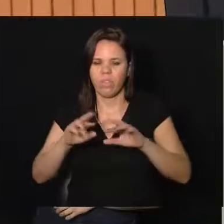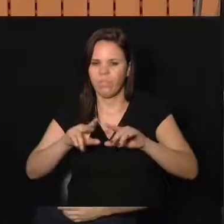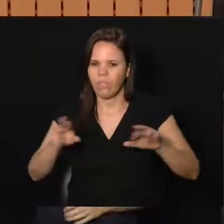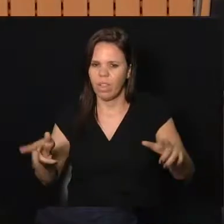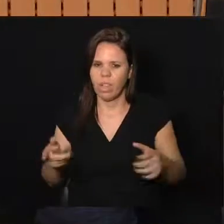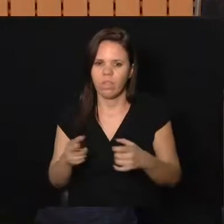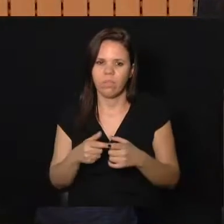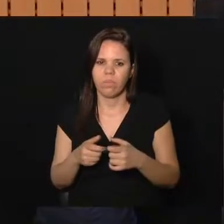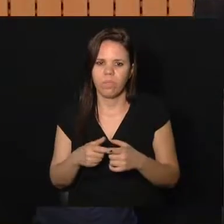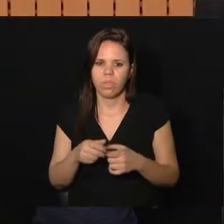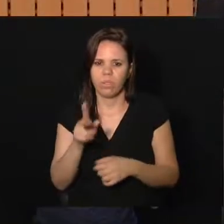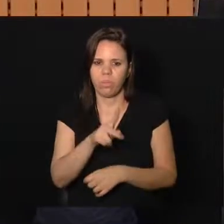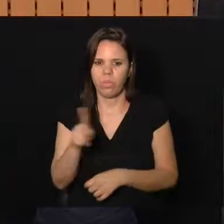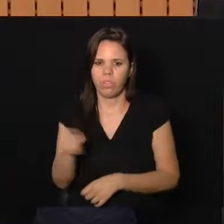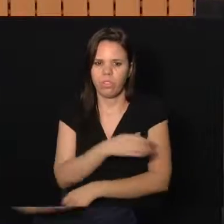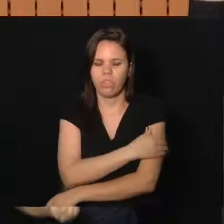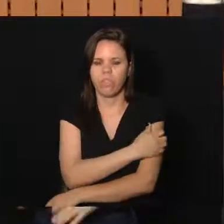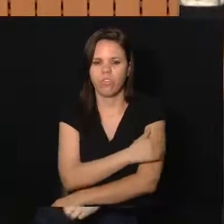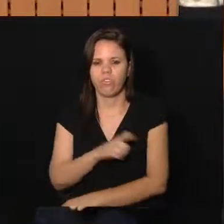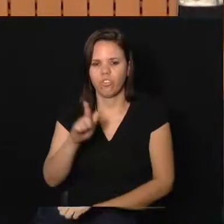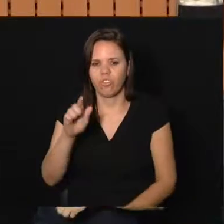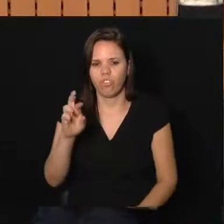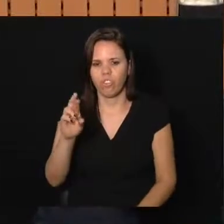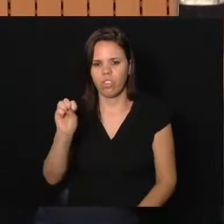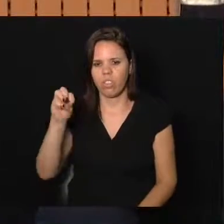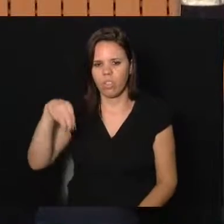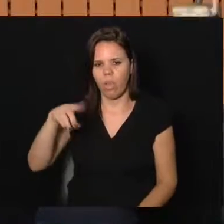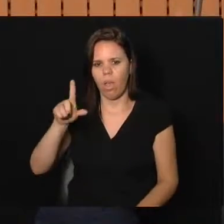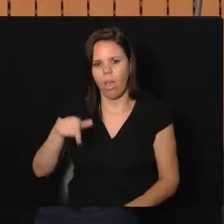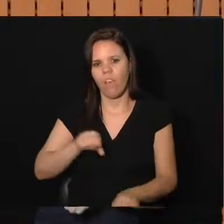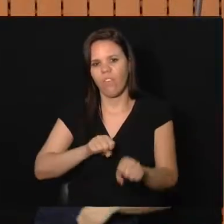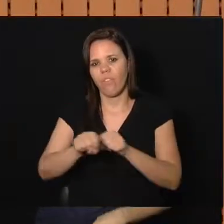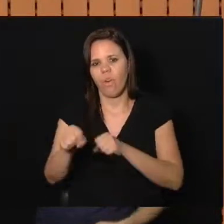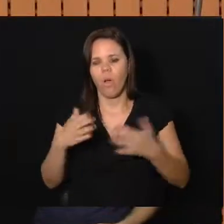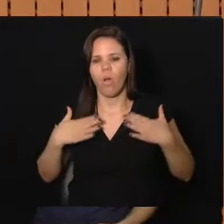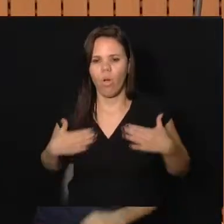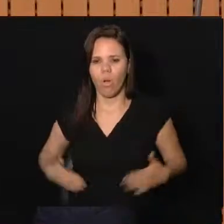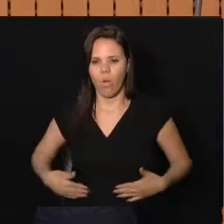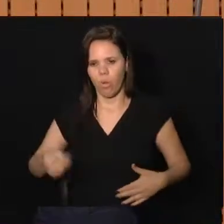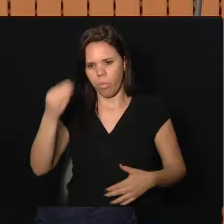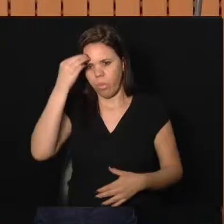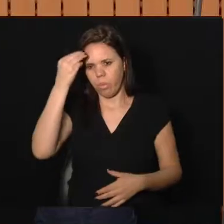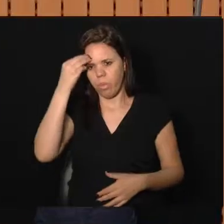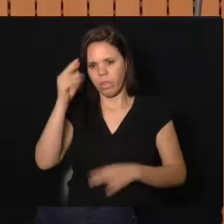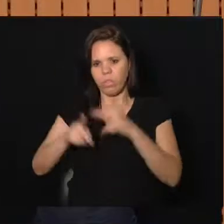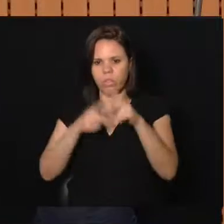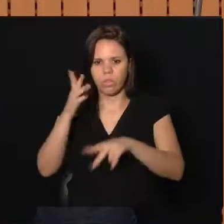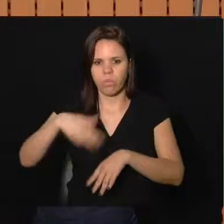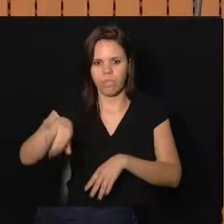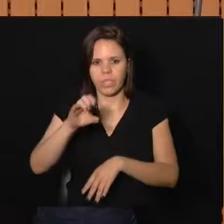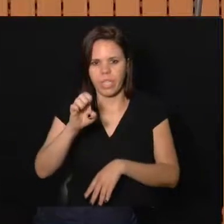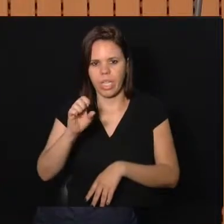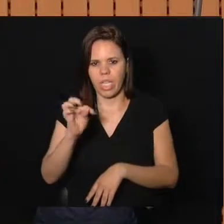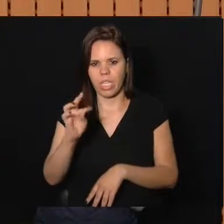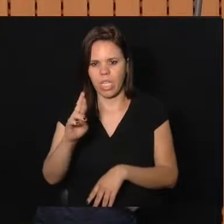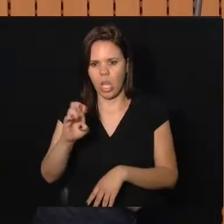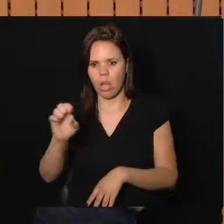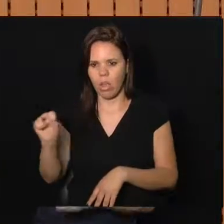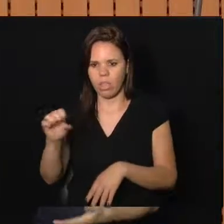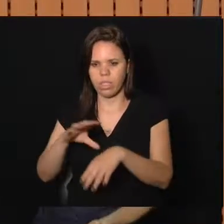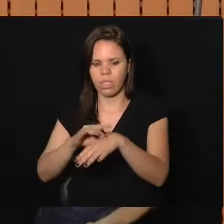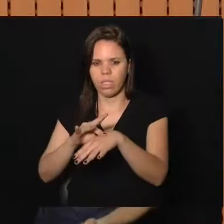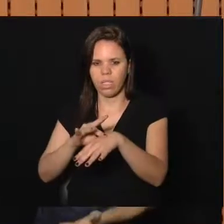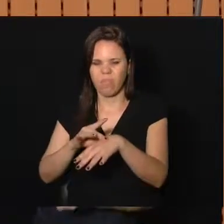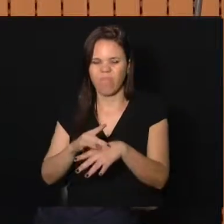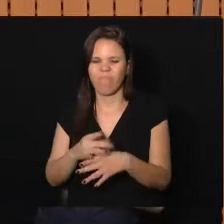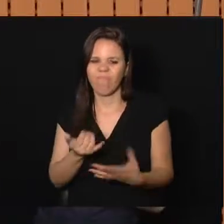quaternários. O professor Gerson de Oliveira, especialista em corpo e mente para as pessoas com esclerose múltipla,